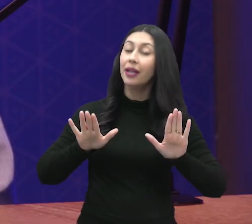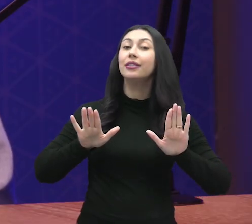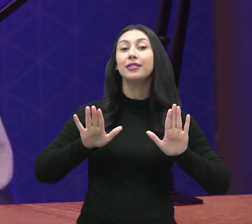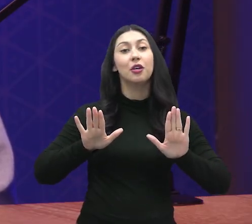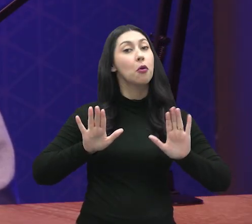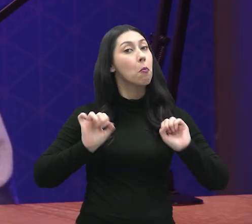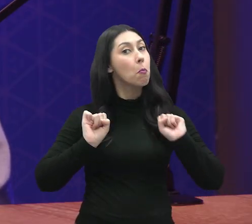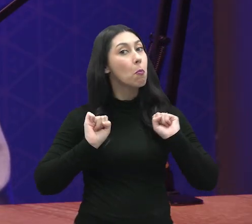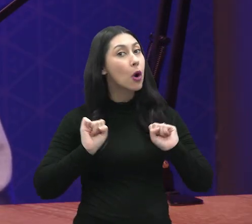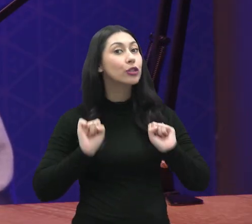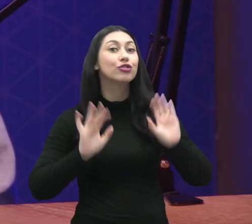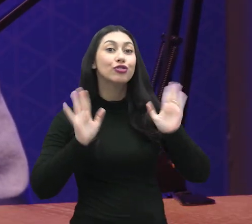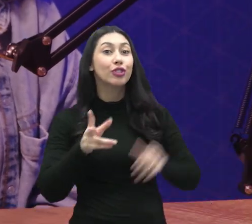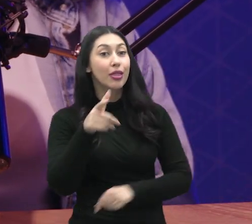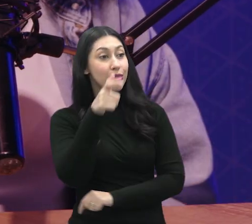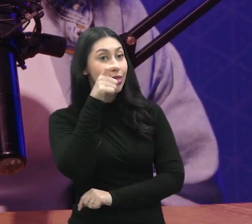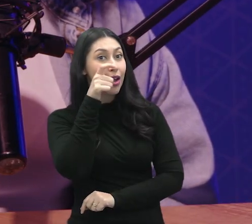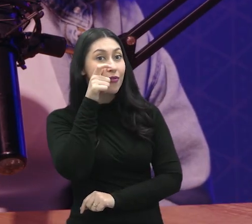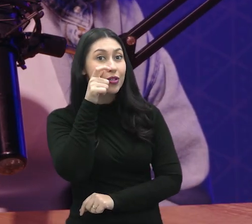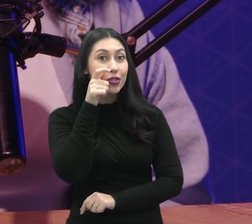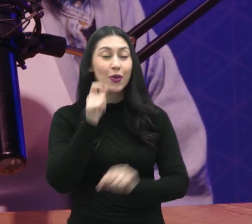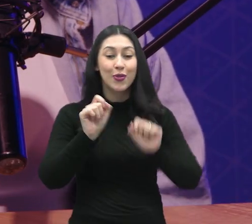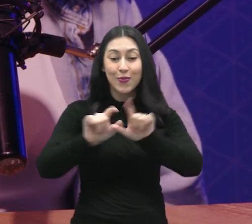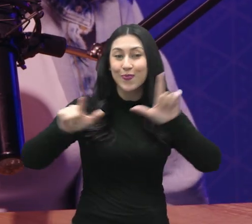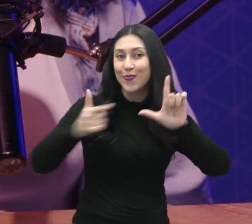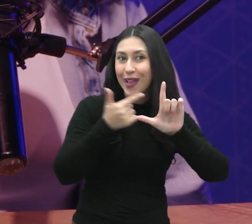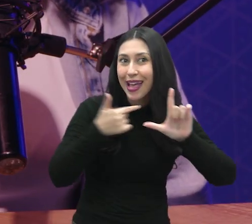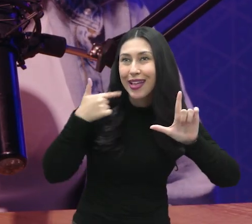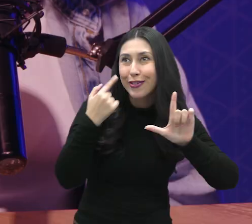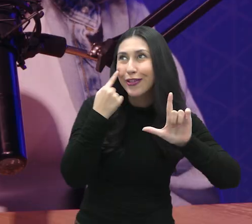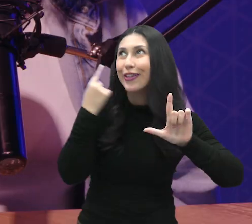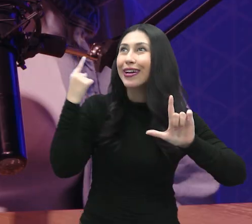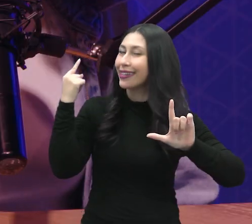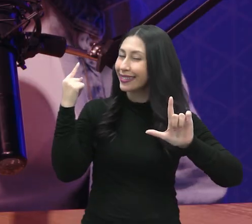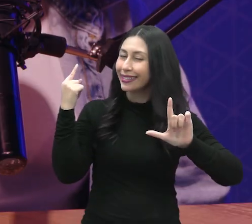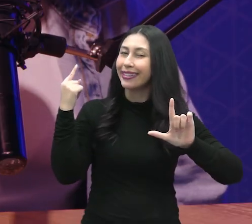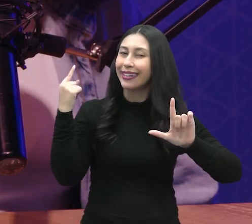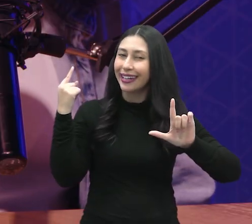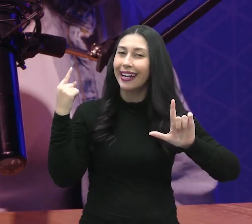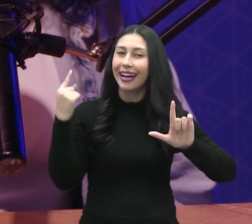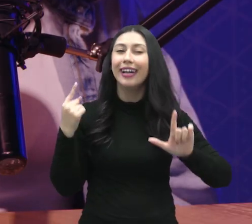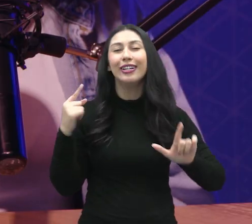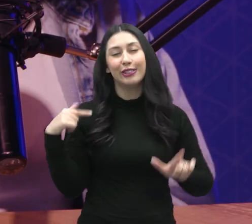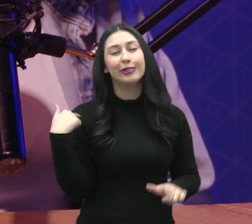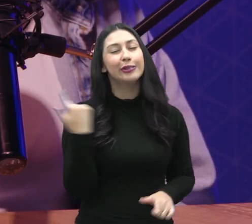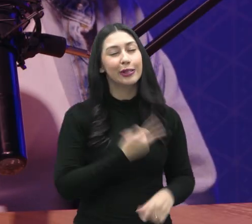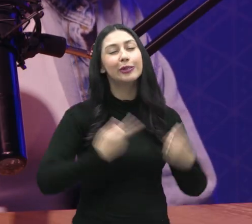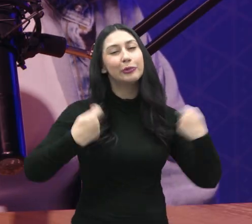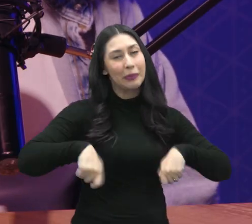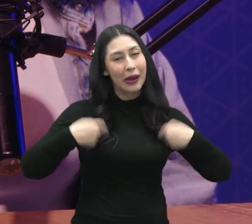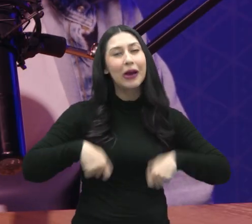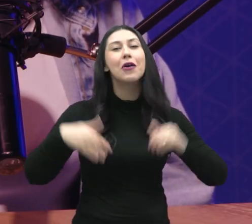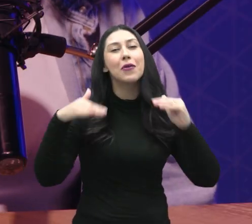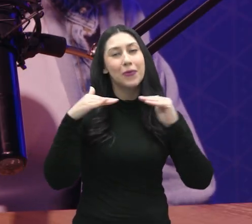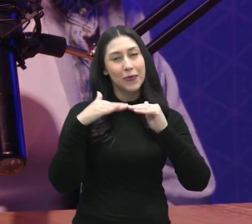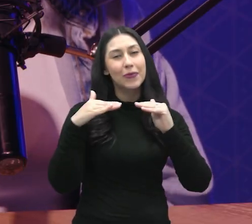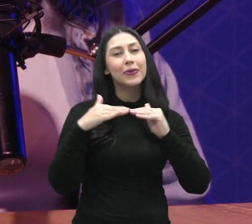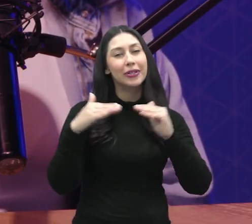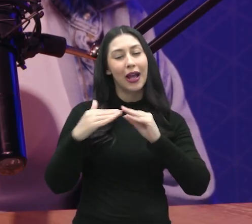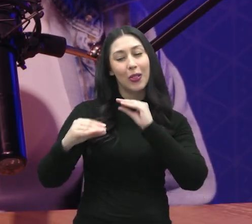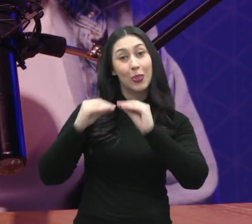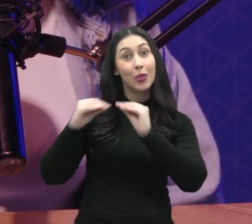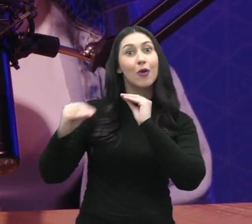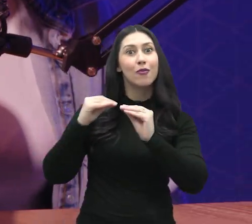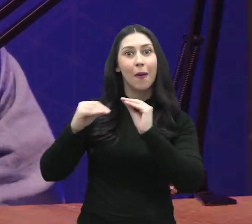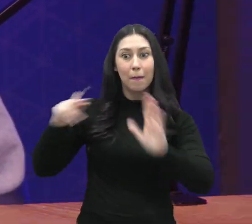provável que já tenha compartilhado o meme da Nazaré fazendo conta. Se tem uma coisa que não podemos negar, é que novelas são a